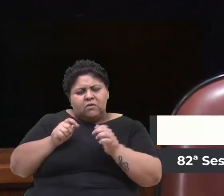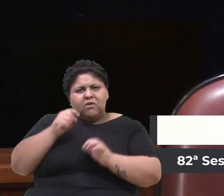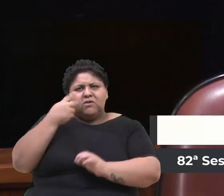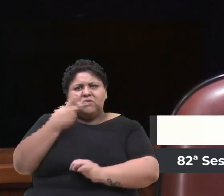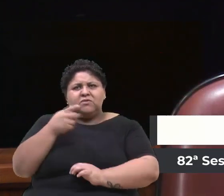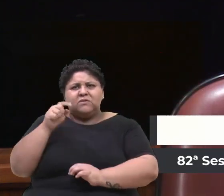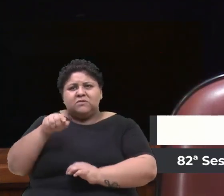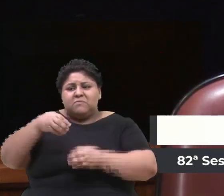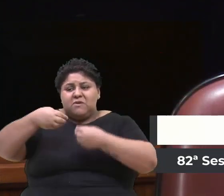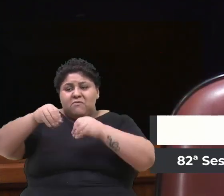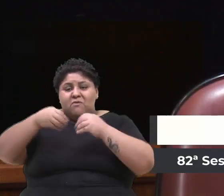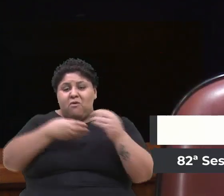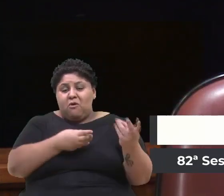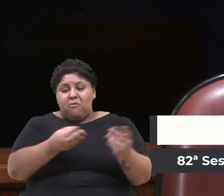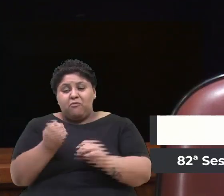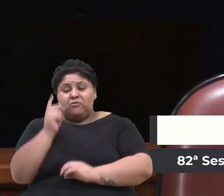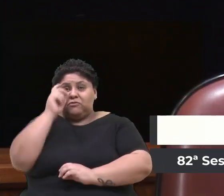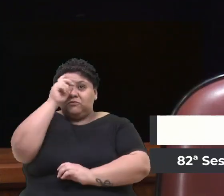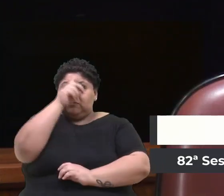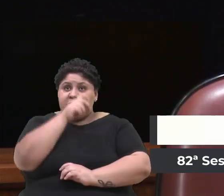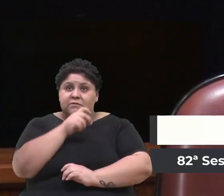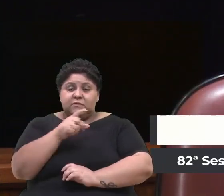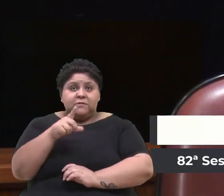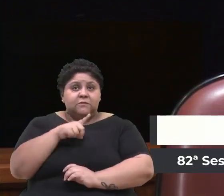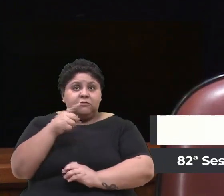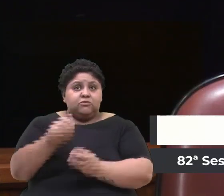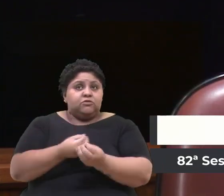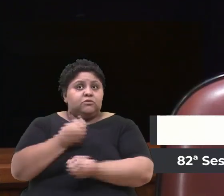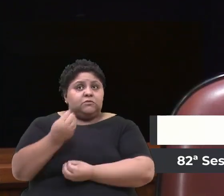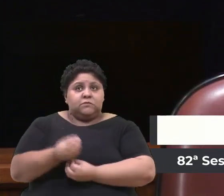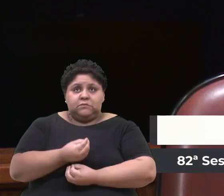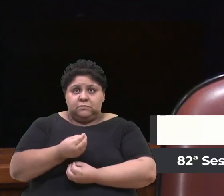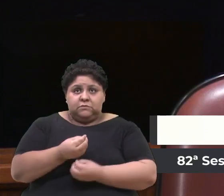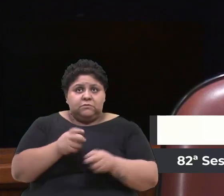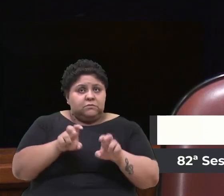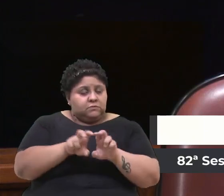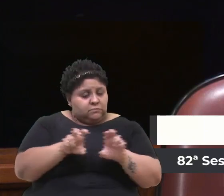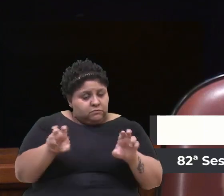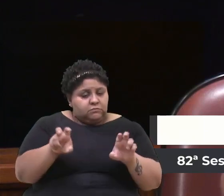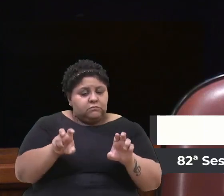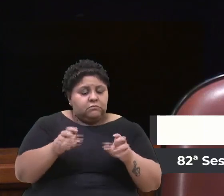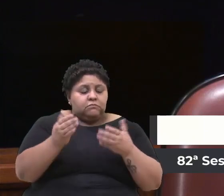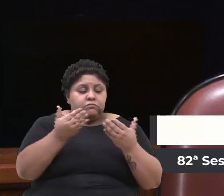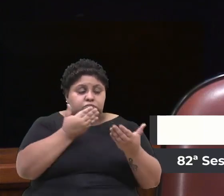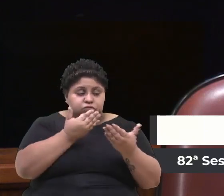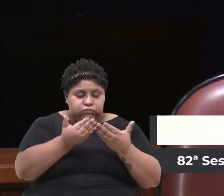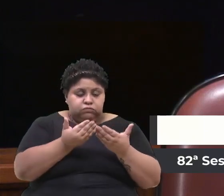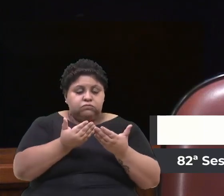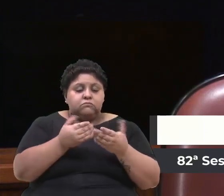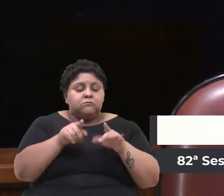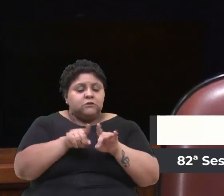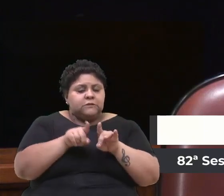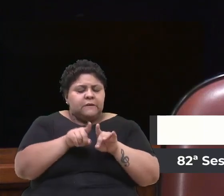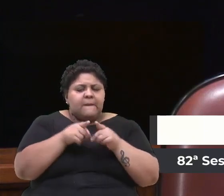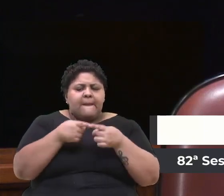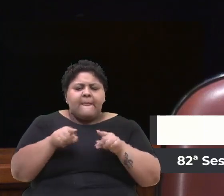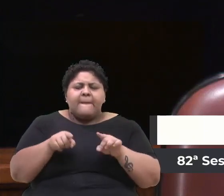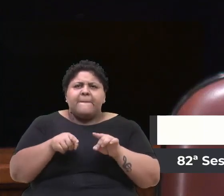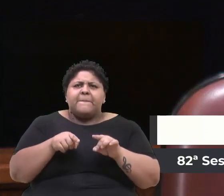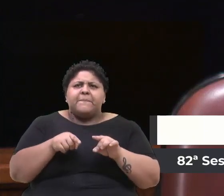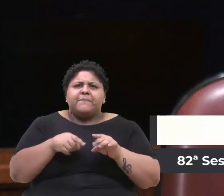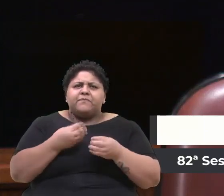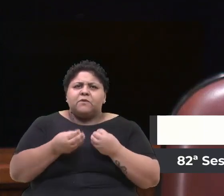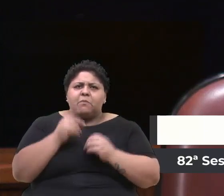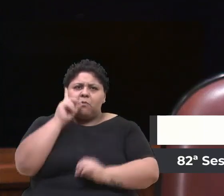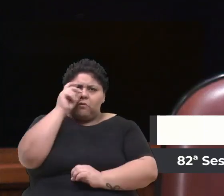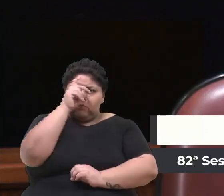muito difícil. Eu não tive condições, a bancada deu uma analisada também, mas foi um pouco difícil.